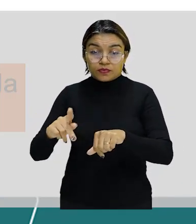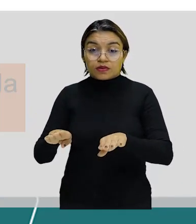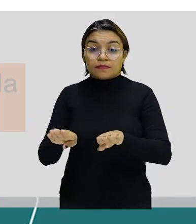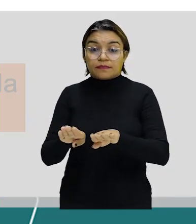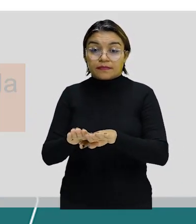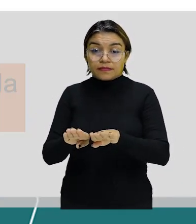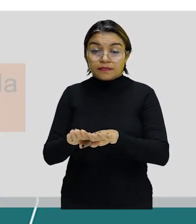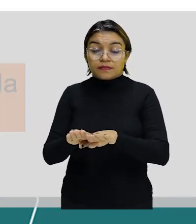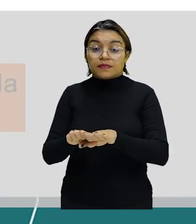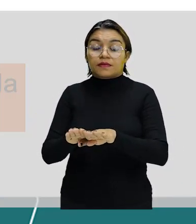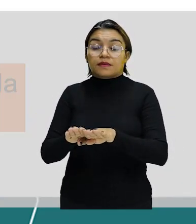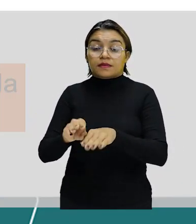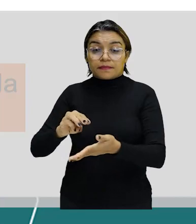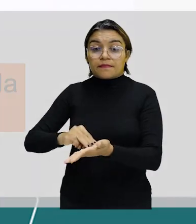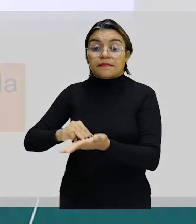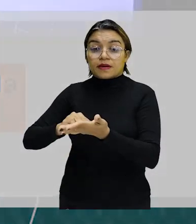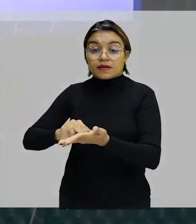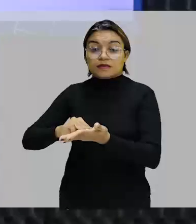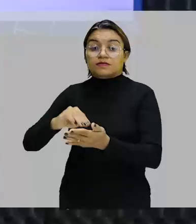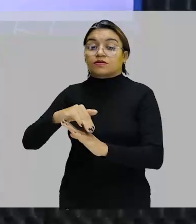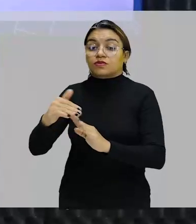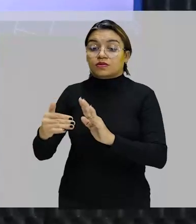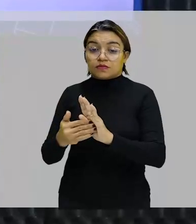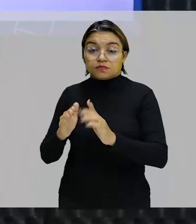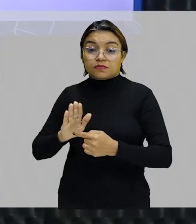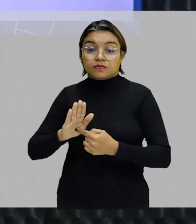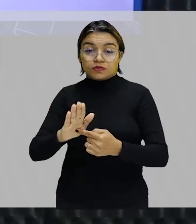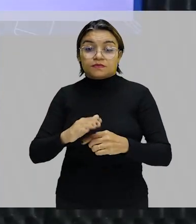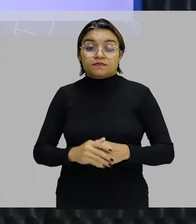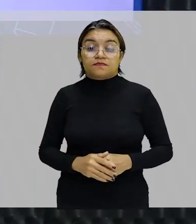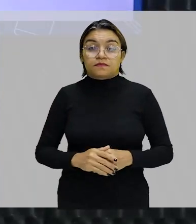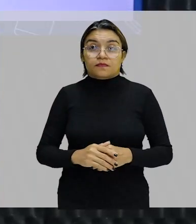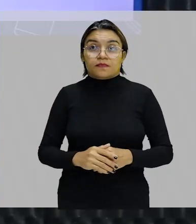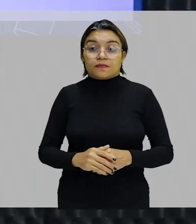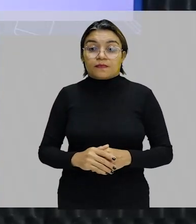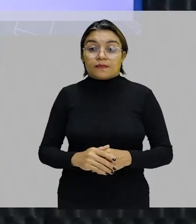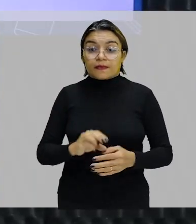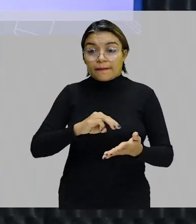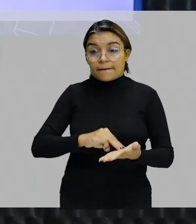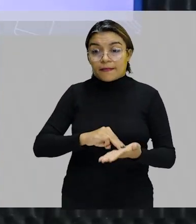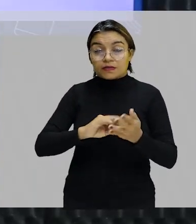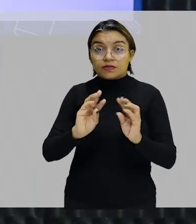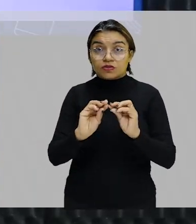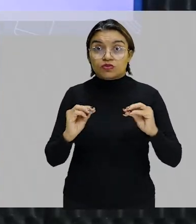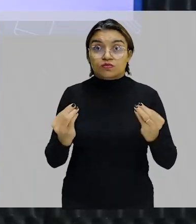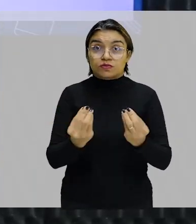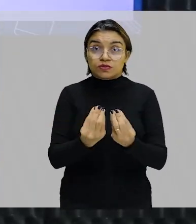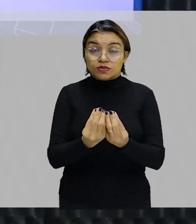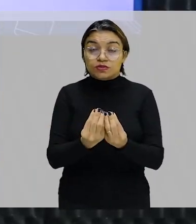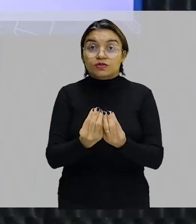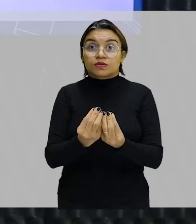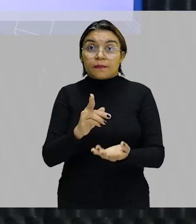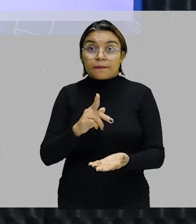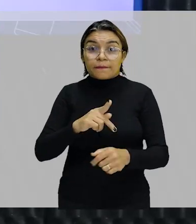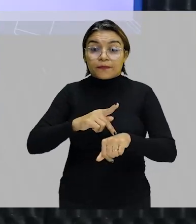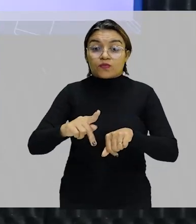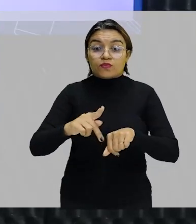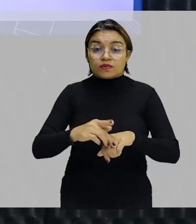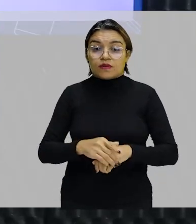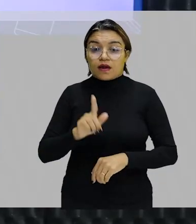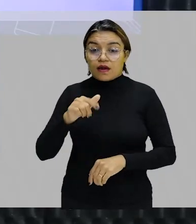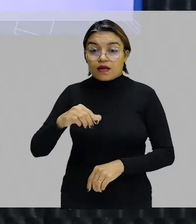da amostra. Qual é a massa da substância pura? 90 gramas, usando o exemplo do calcário. Qual é a